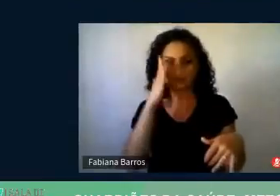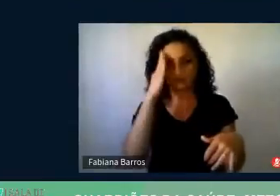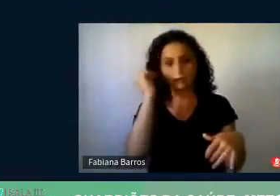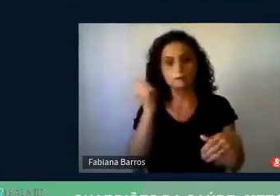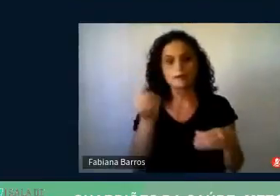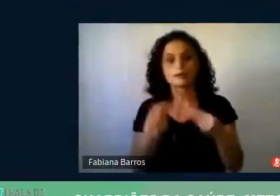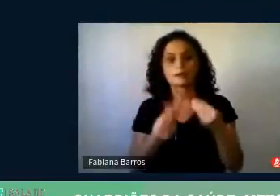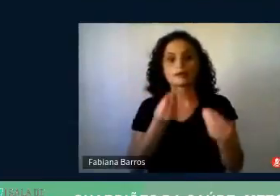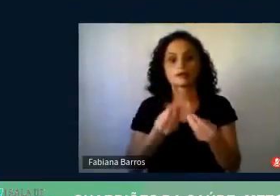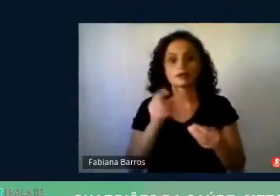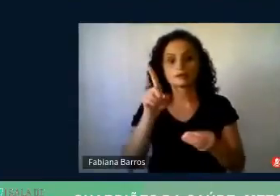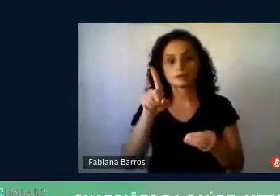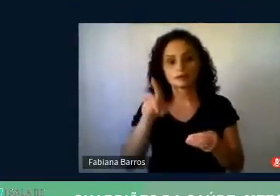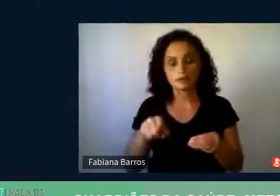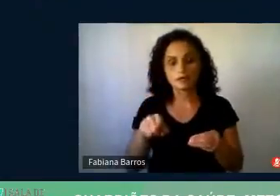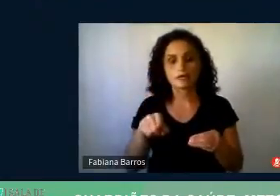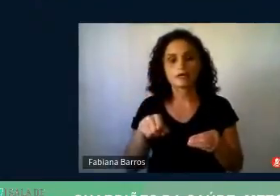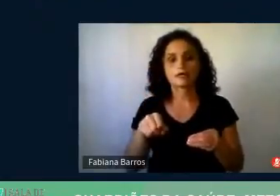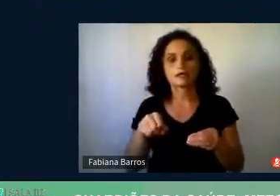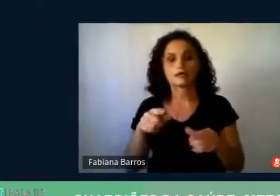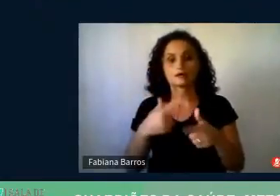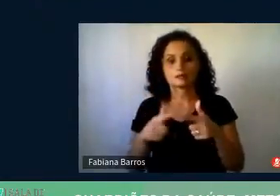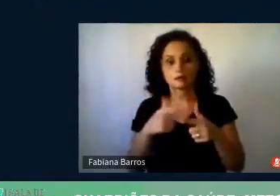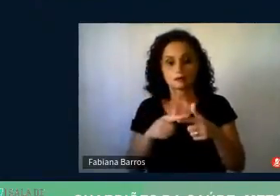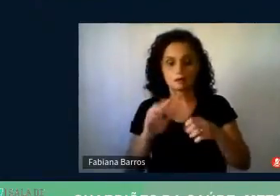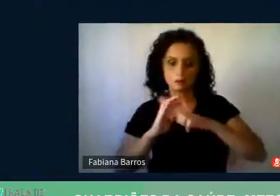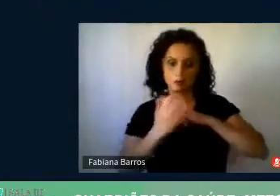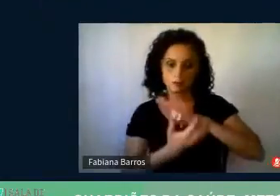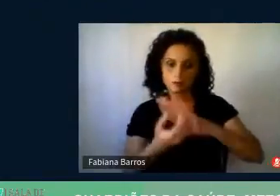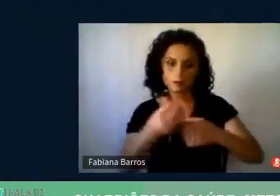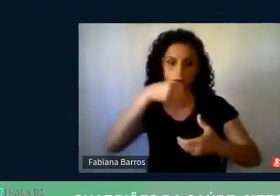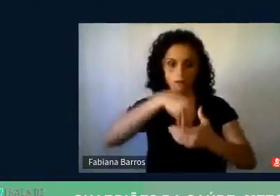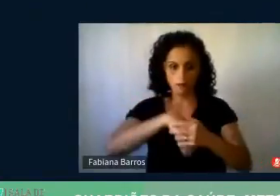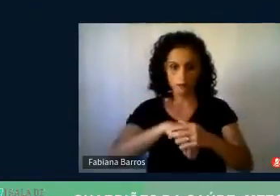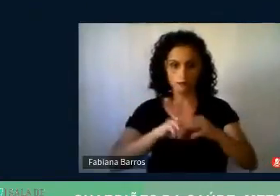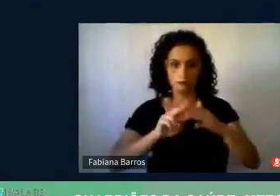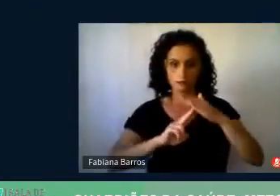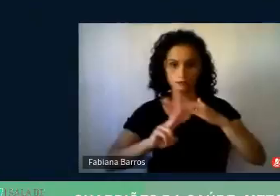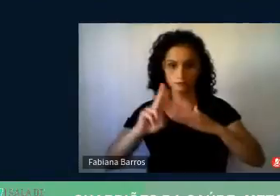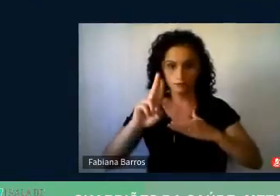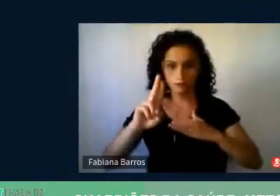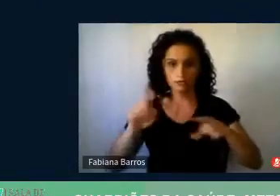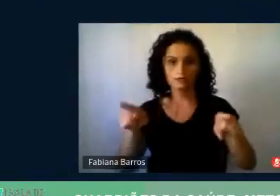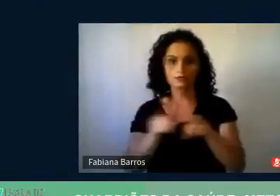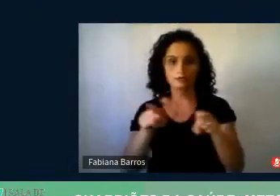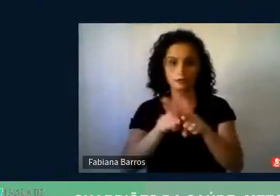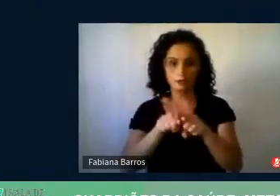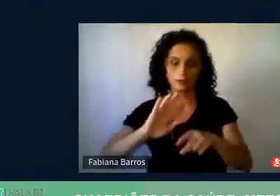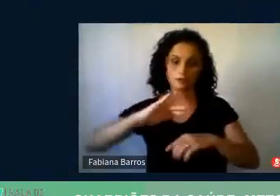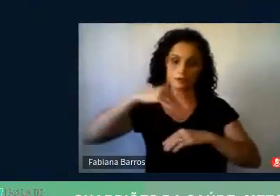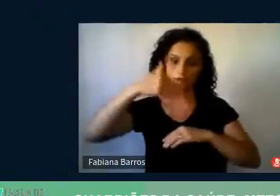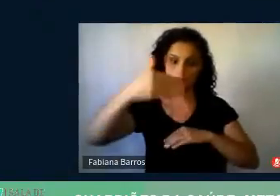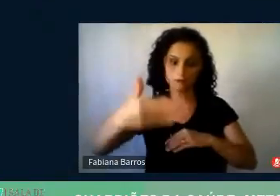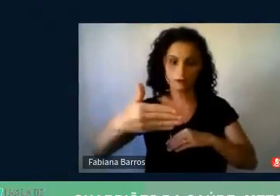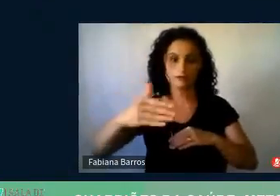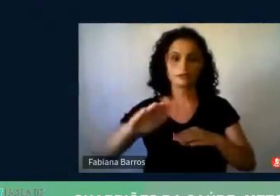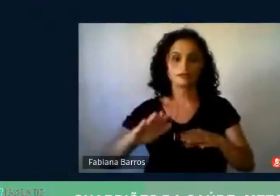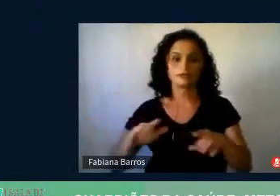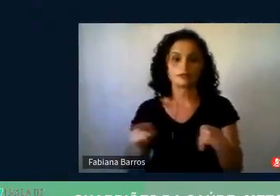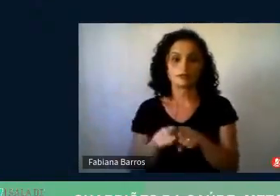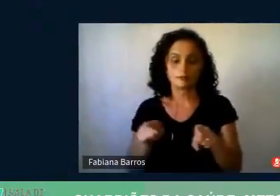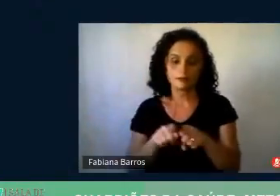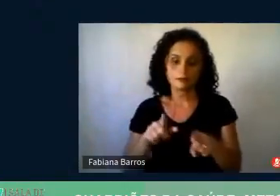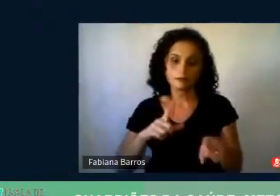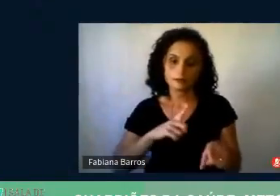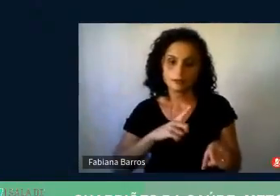e o comportamento na comunidade é Y. Eu posso perceber aonde está aumentando para poder fazer essa intervenção. E por último, esse aplicativo traz uma outra